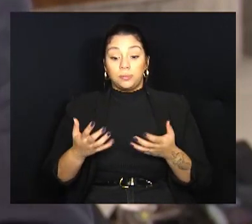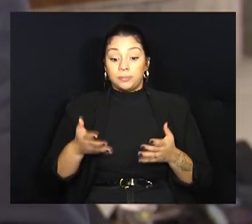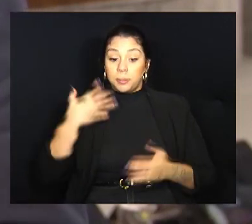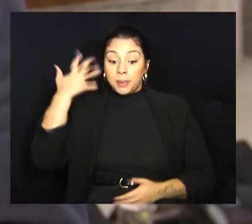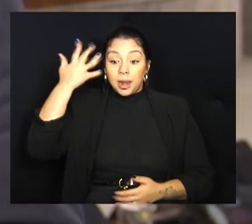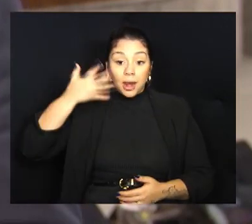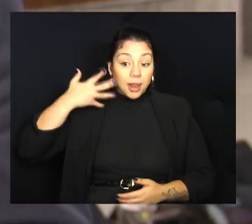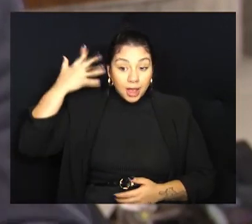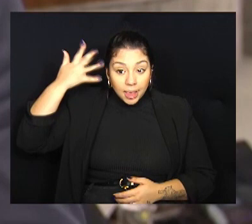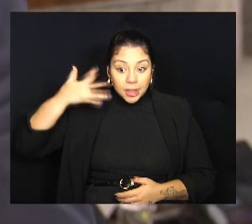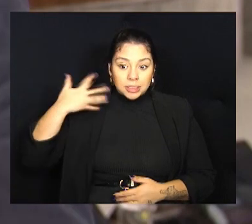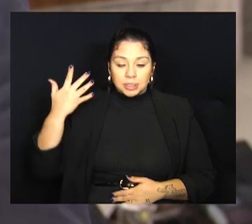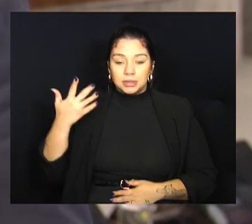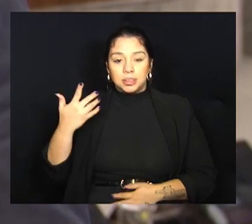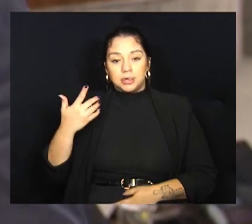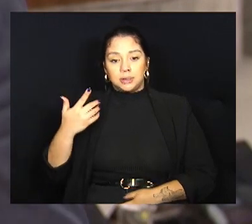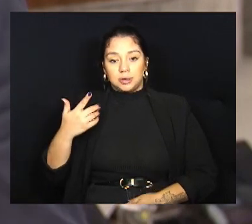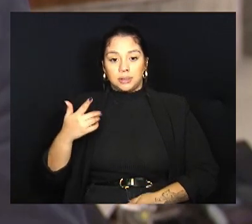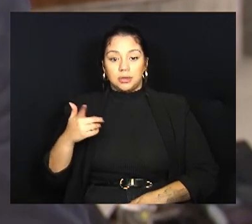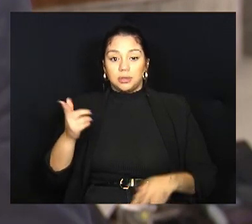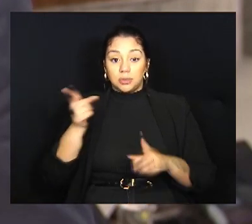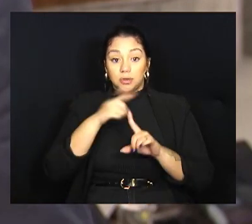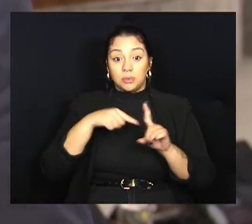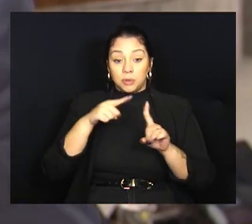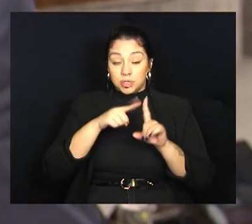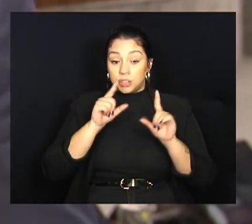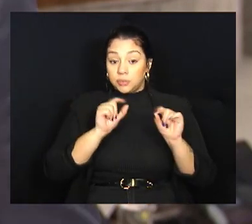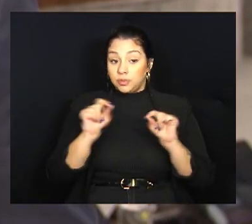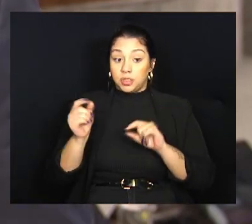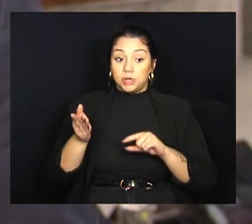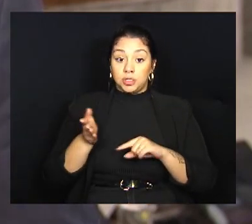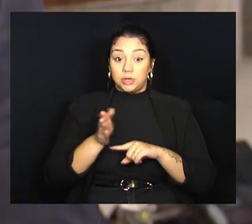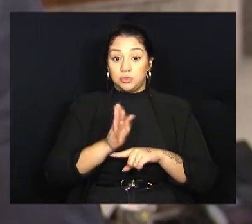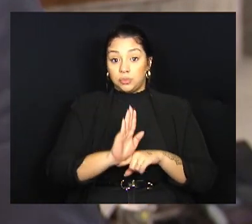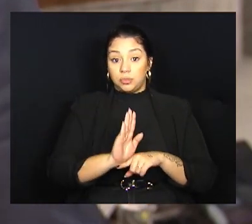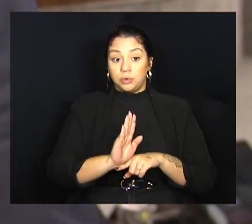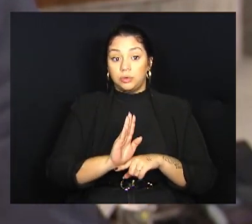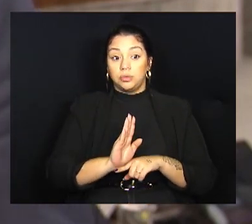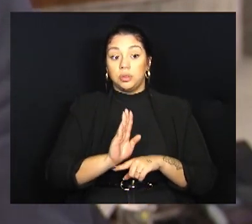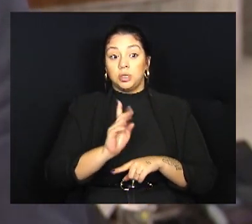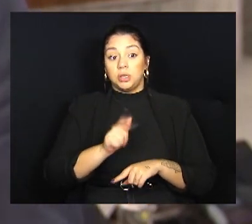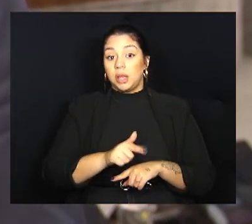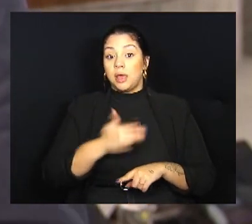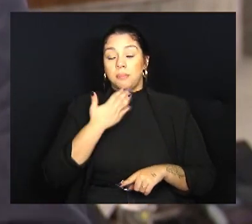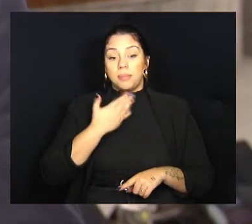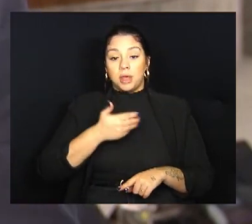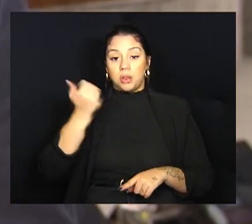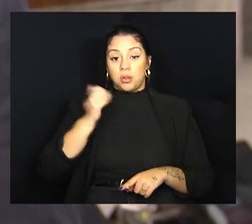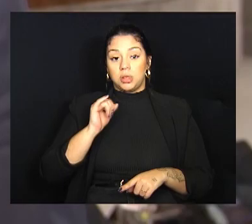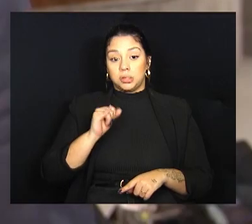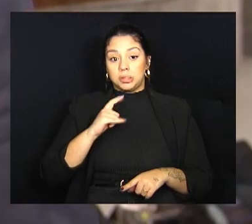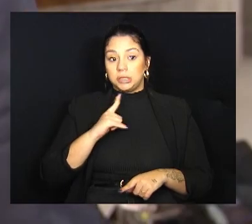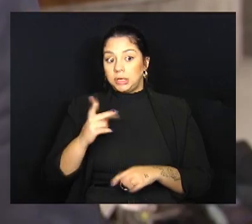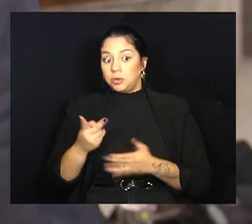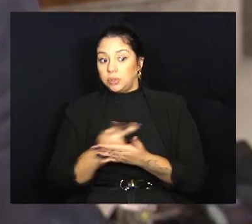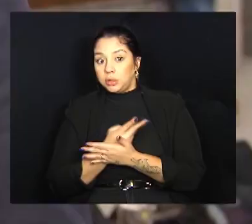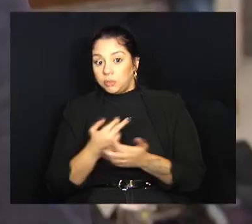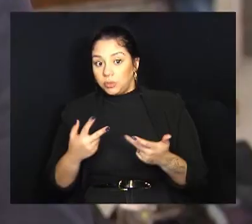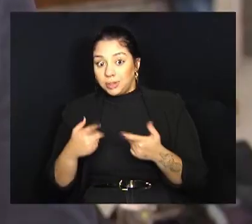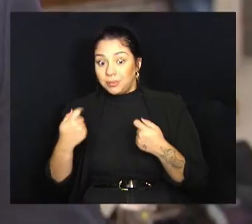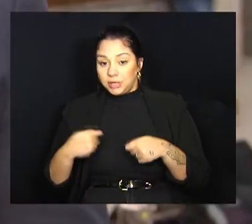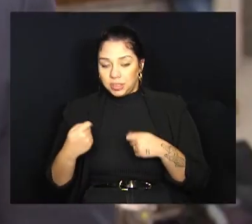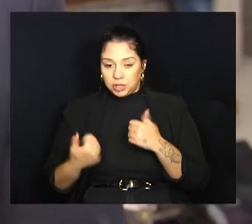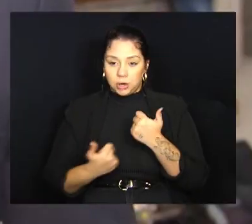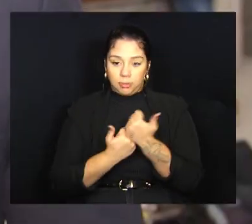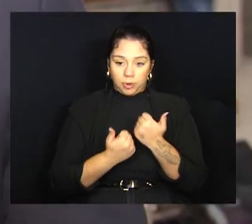palestra, né, com um contato para ajuda, caso esteja passando por alguma situação delicada e necessite de amparo.